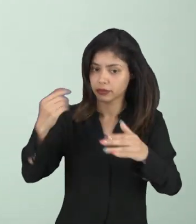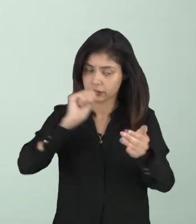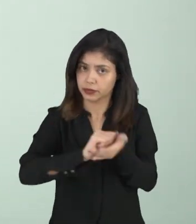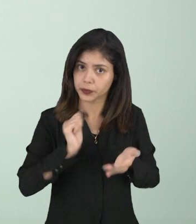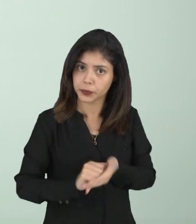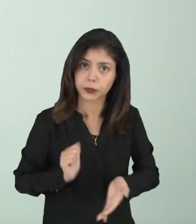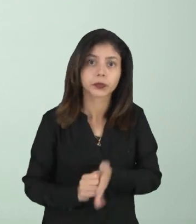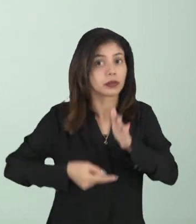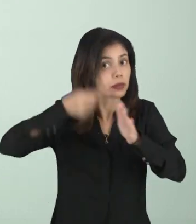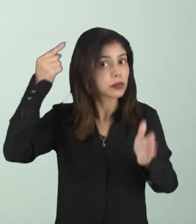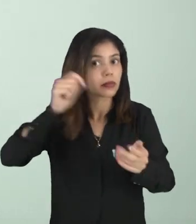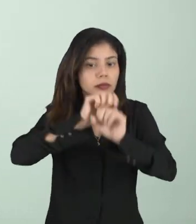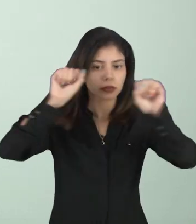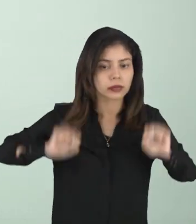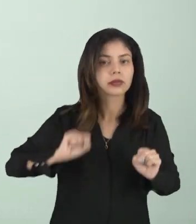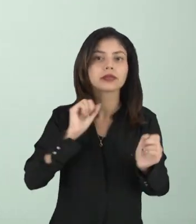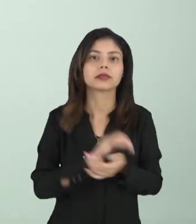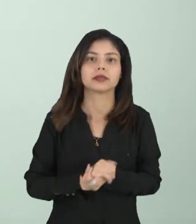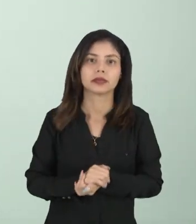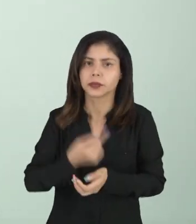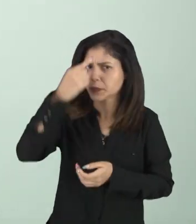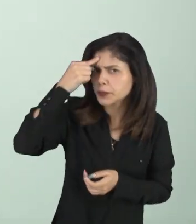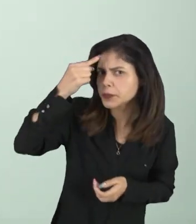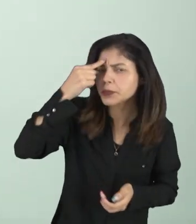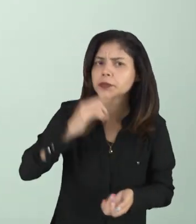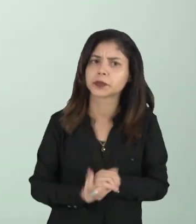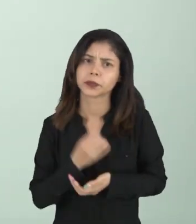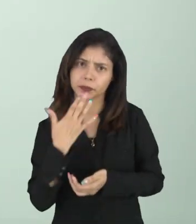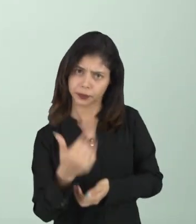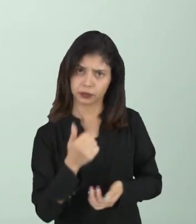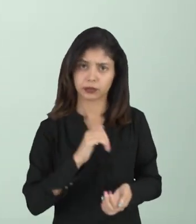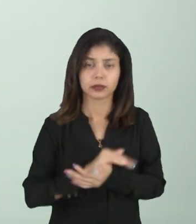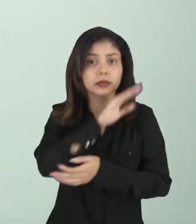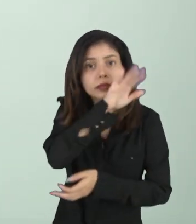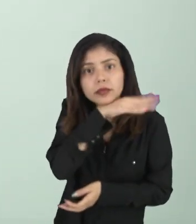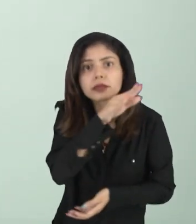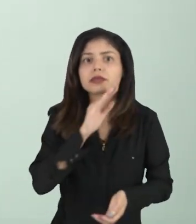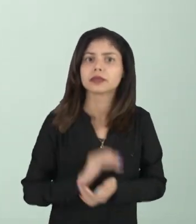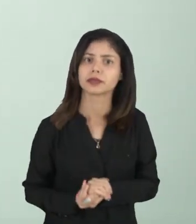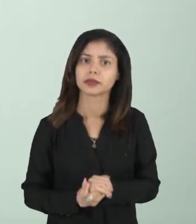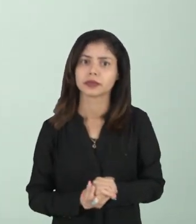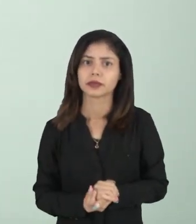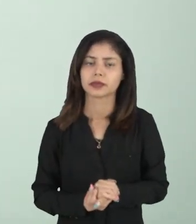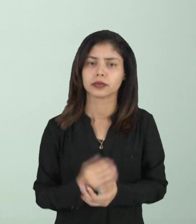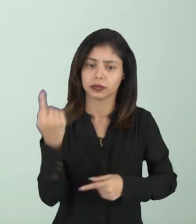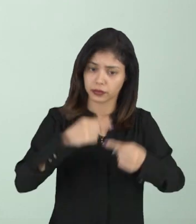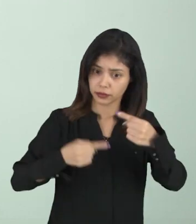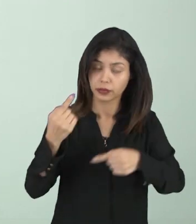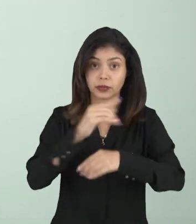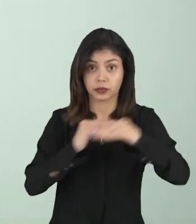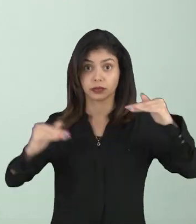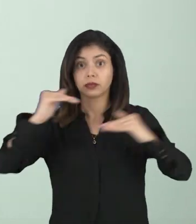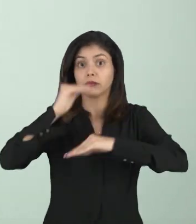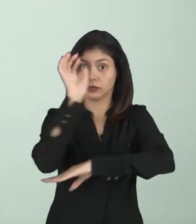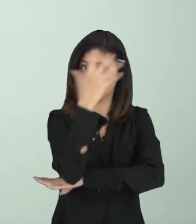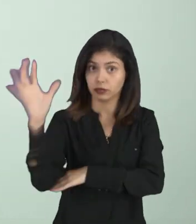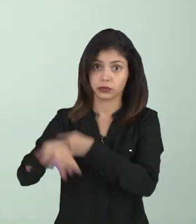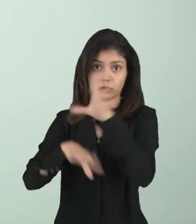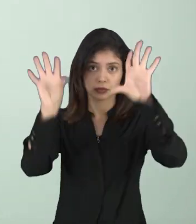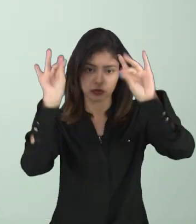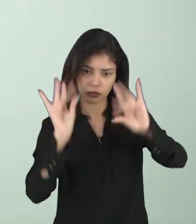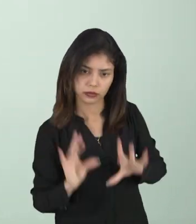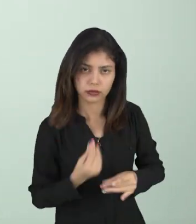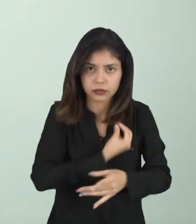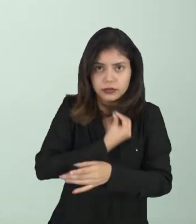registrado que foi um dos primeiros sistemas a serem pensados, tá? Animais, plantas e depois subgrupos de acordo com o local em que cada